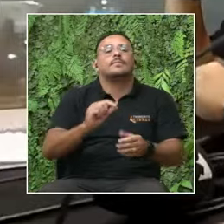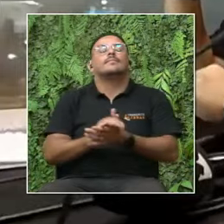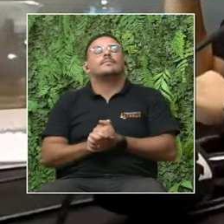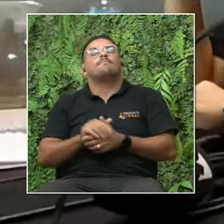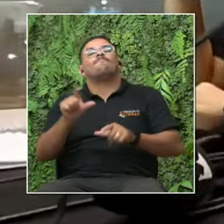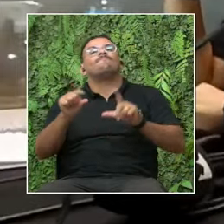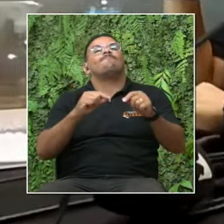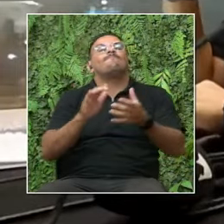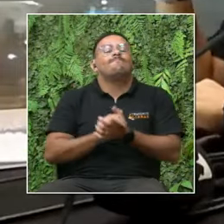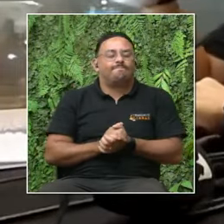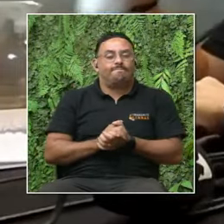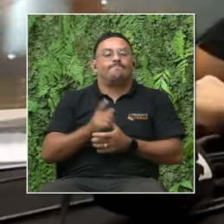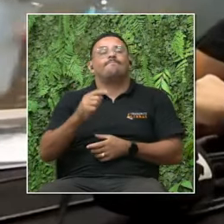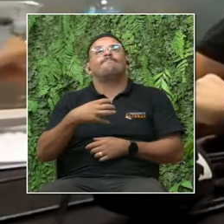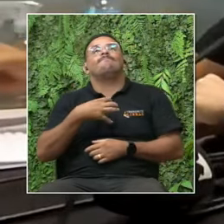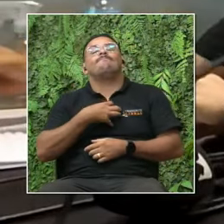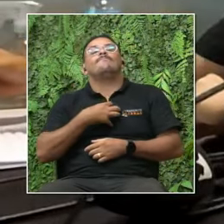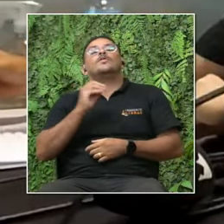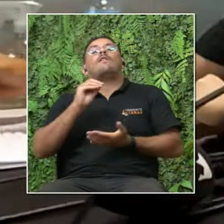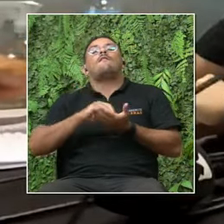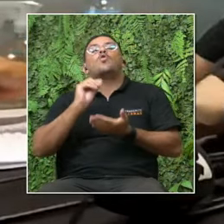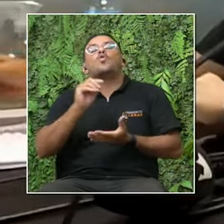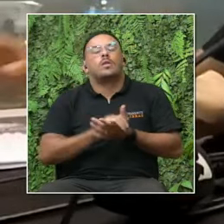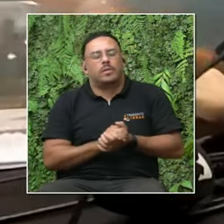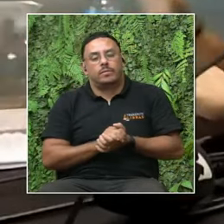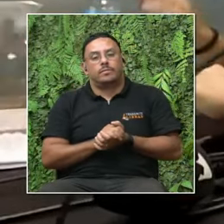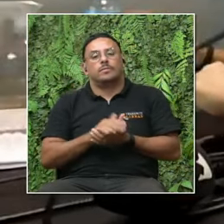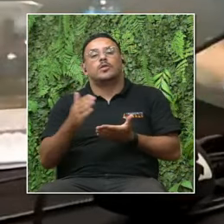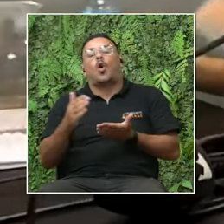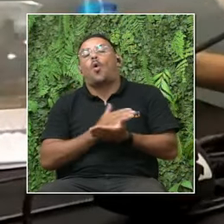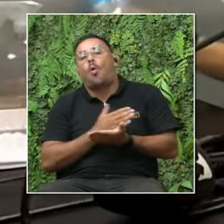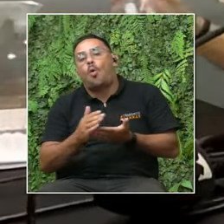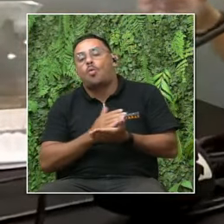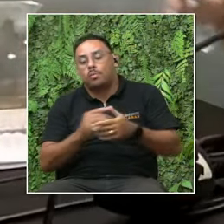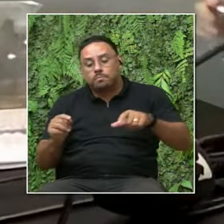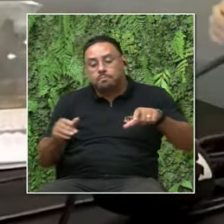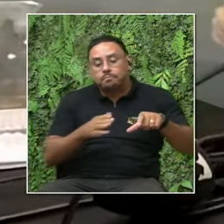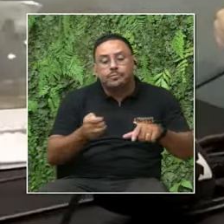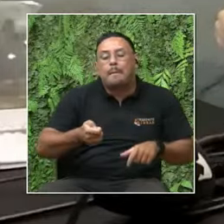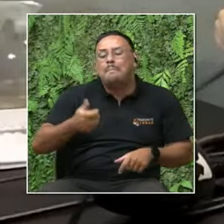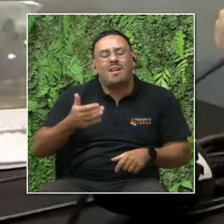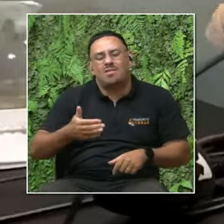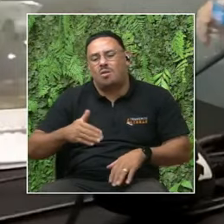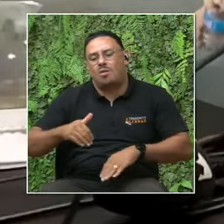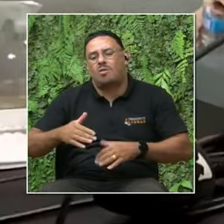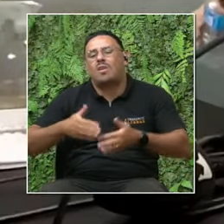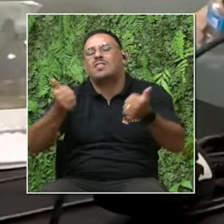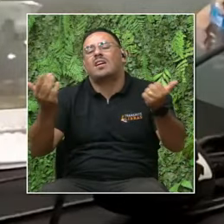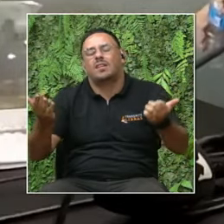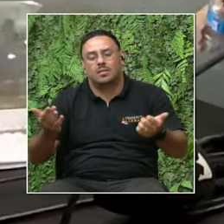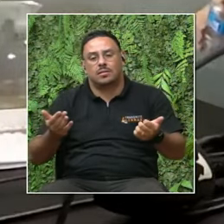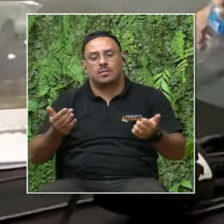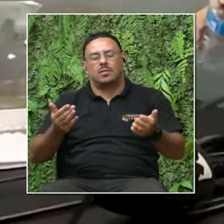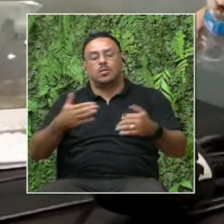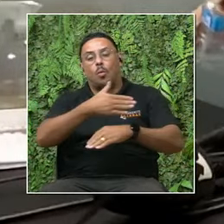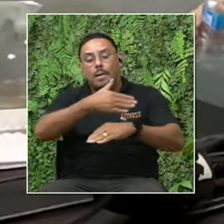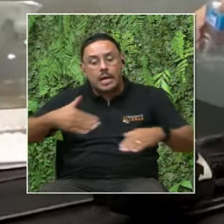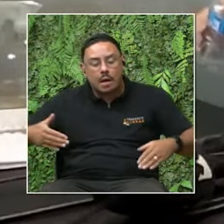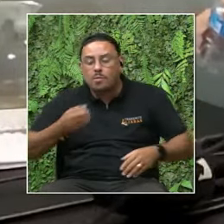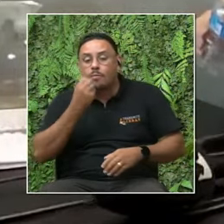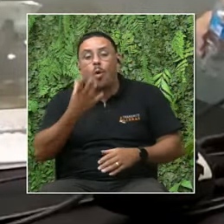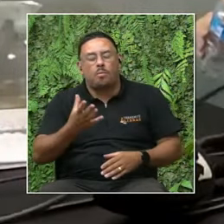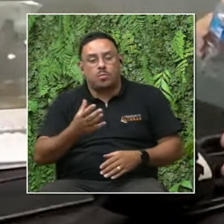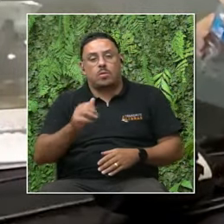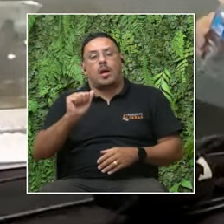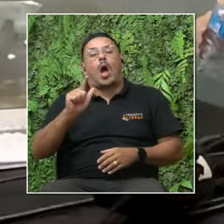Eh o o que a gente sentiu falta foi o melhor acabamento em algumas jogadas o meio-campo do Atlético é muito destruidor e por mais que o Alan